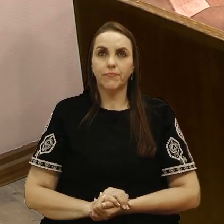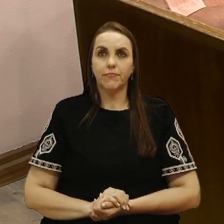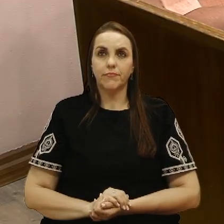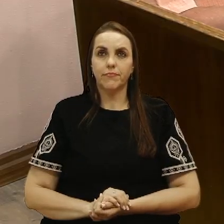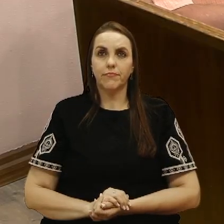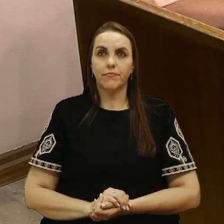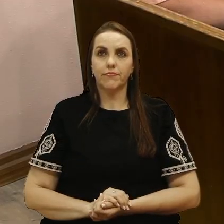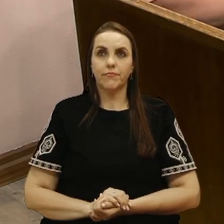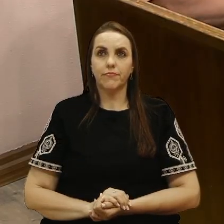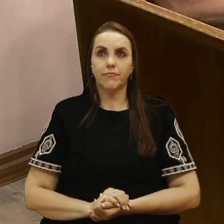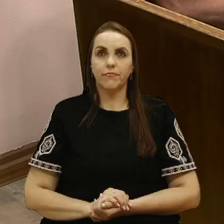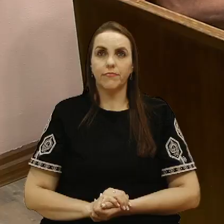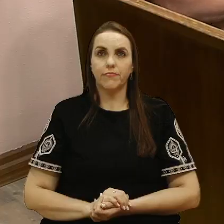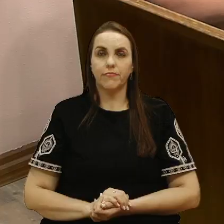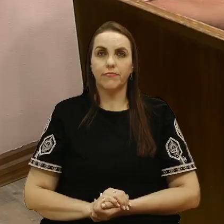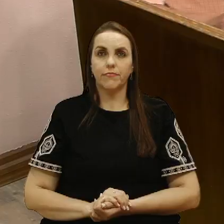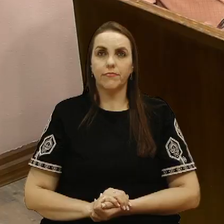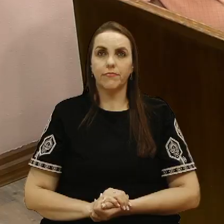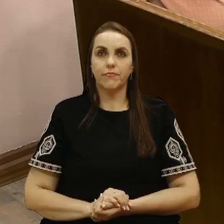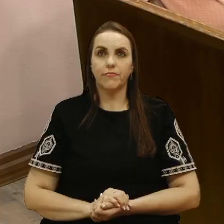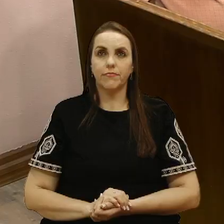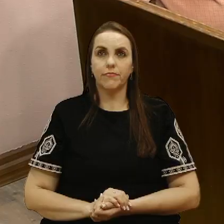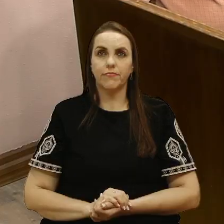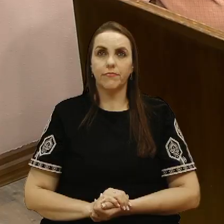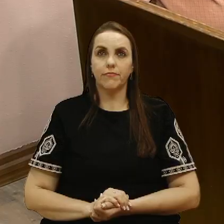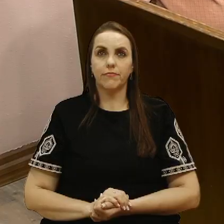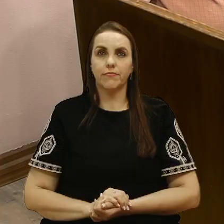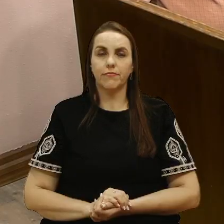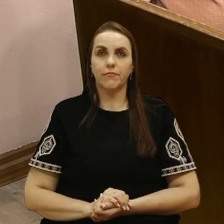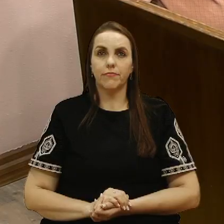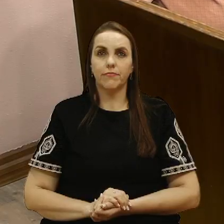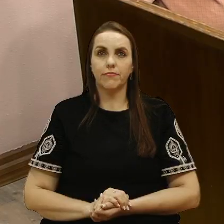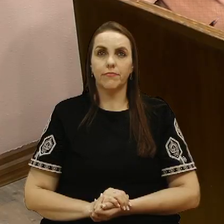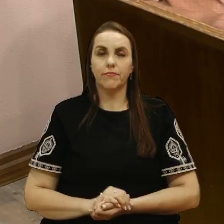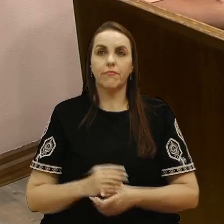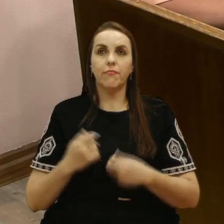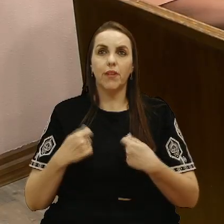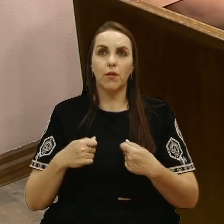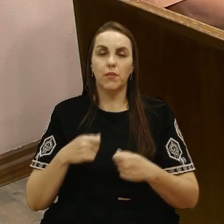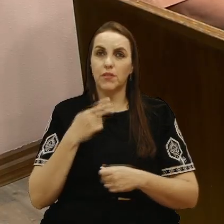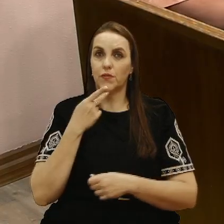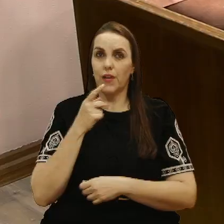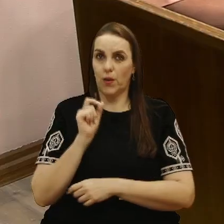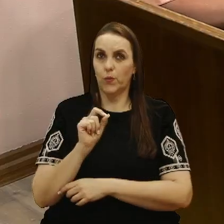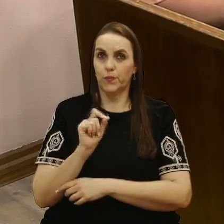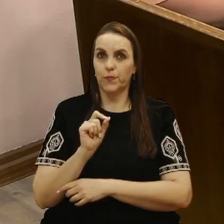PSB. Se o senhor pudesse dar uma parte depois, vereador Sim, D'Ambrosio. mas eu preciso dizer o seguinte, ó.